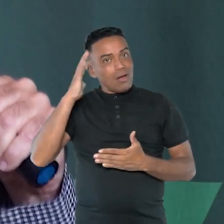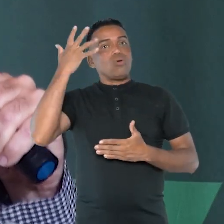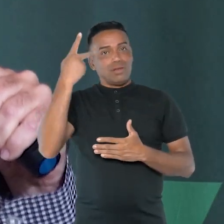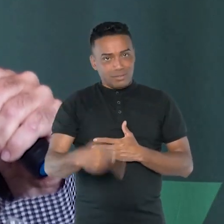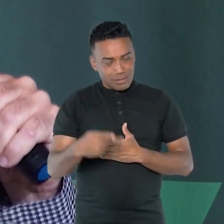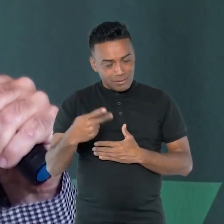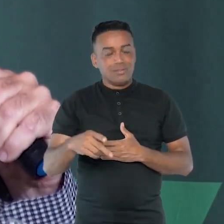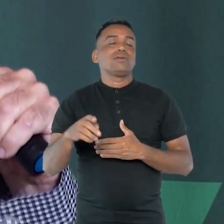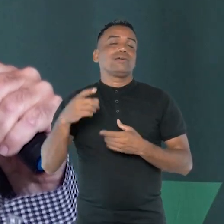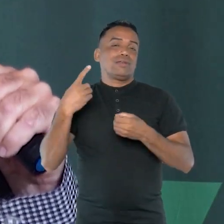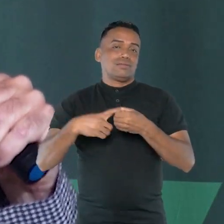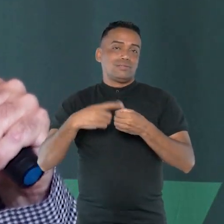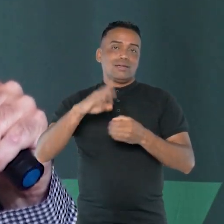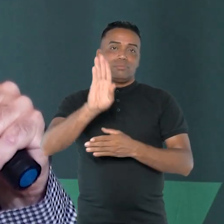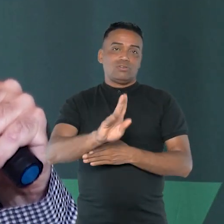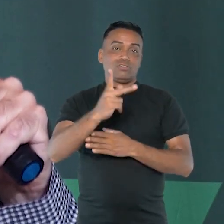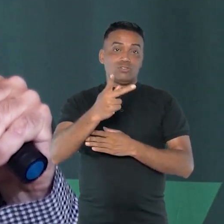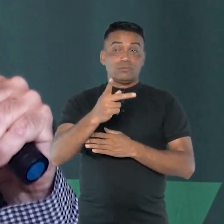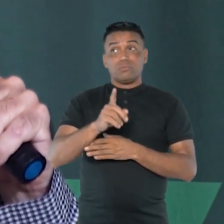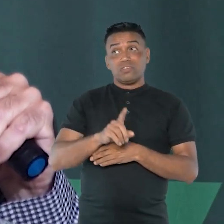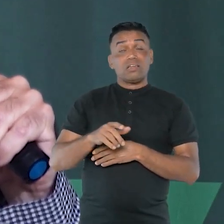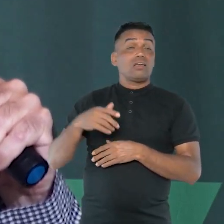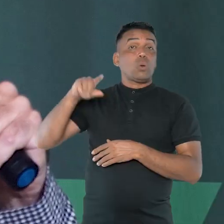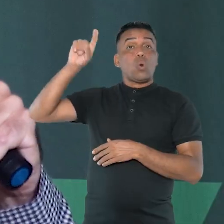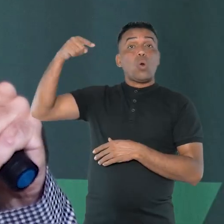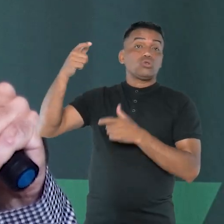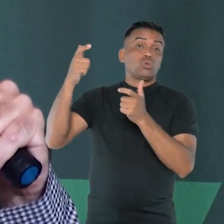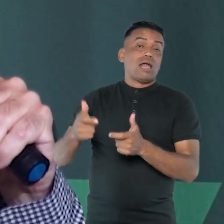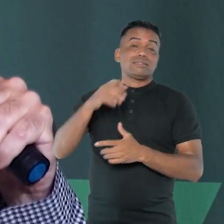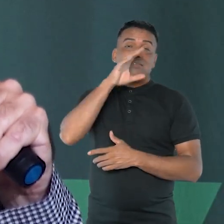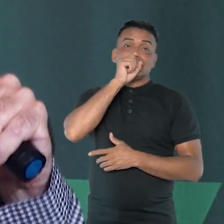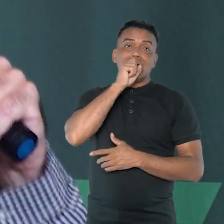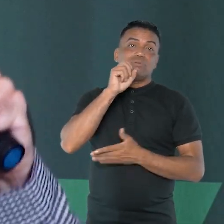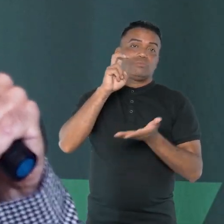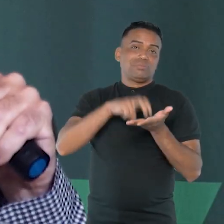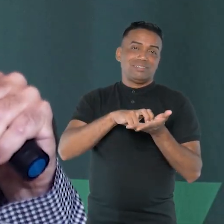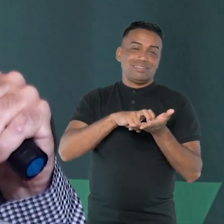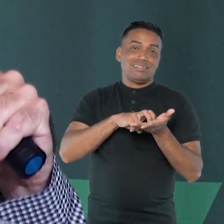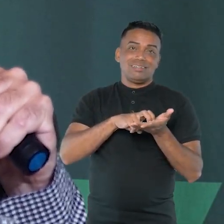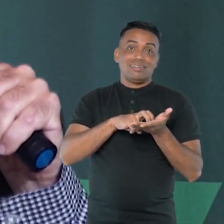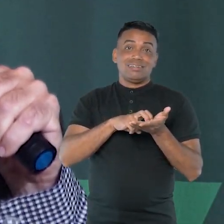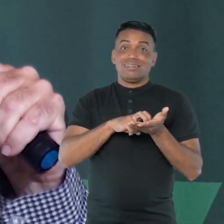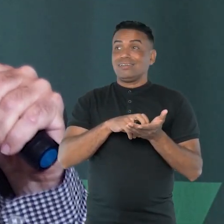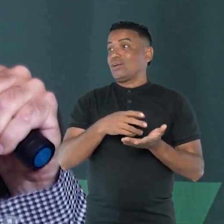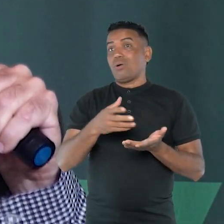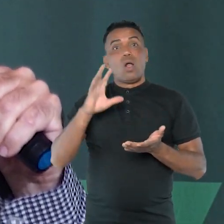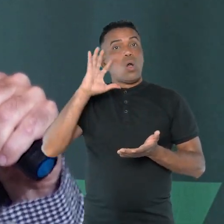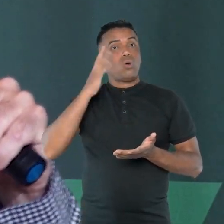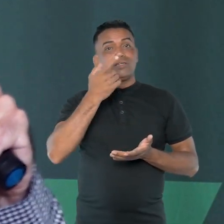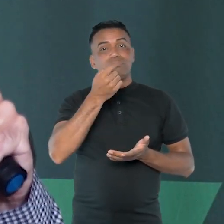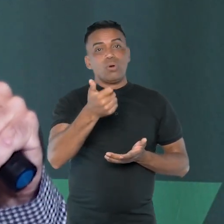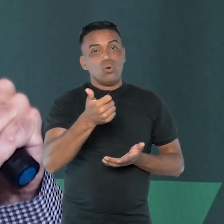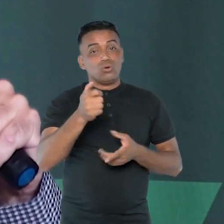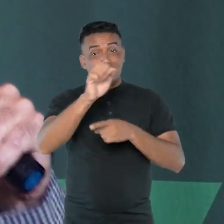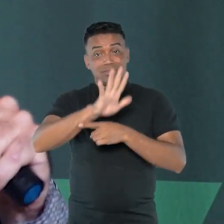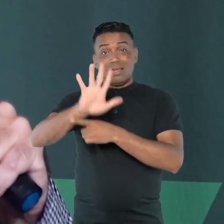lançamentos serem no sábado de manhã, ou são lá fora, ou são no sábado à tarde, ou em outros horários. Mas é muito raro você ter um lançamento de livro no sábado de manhã, não ser livros infantis em outros